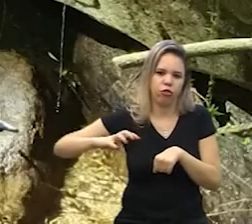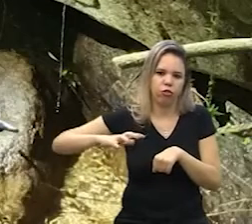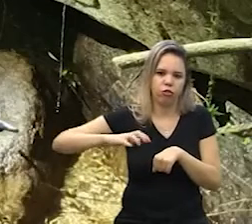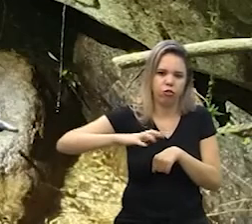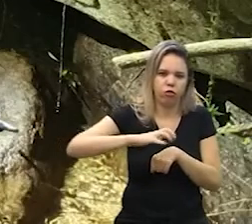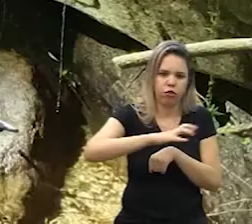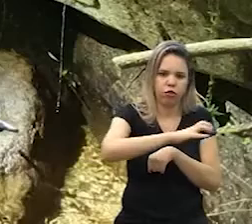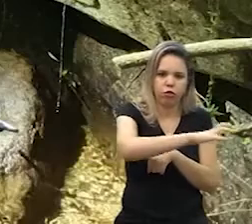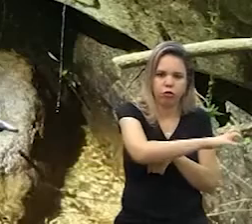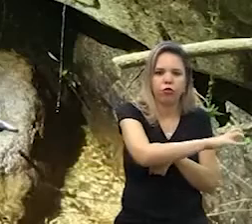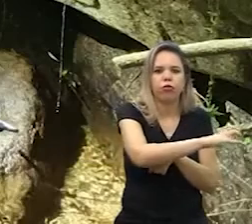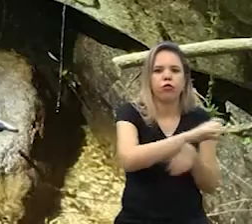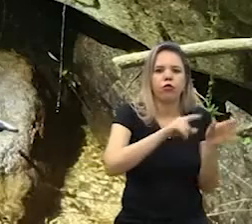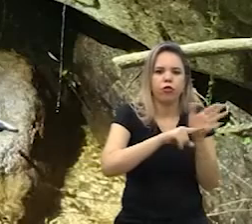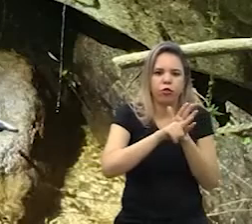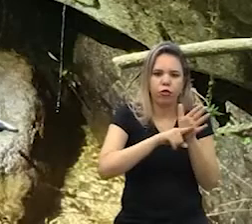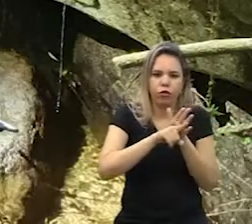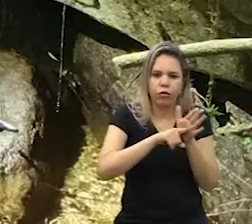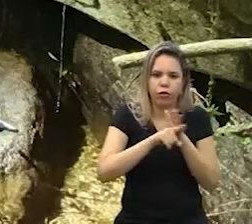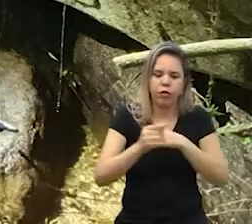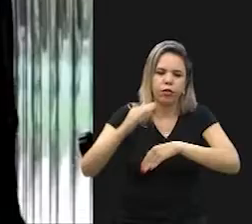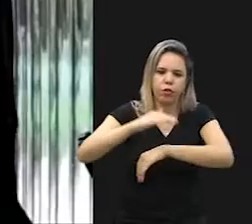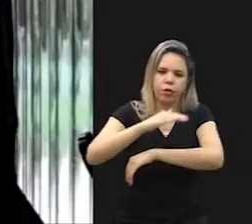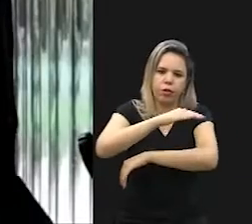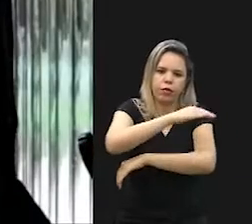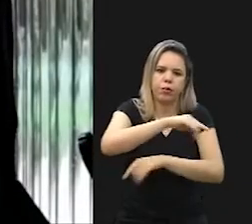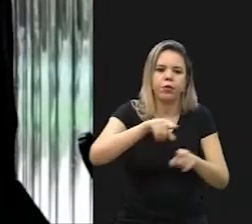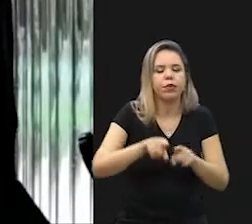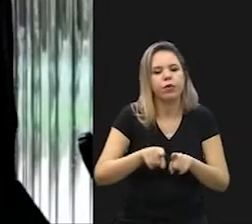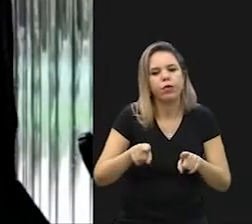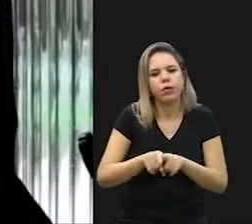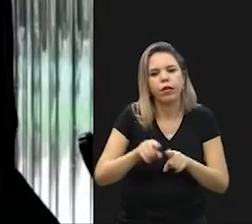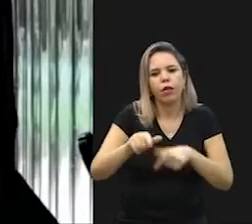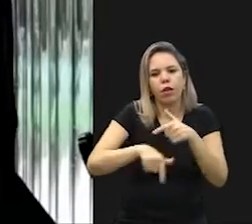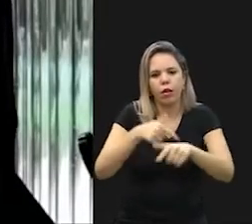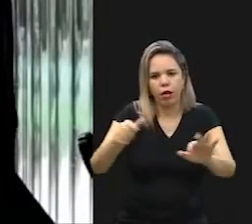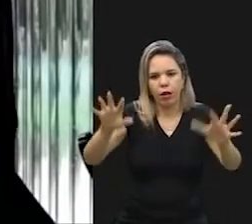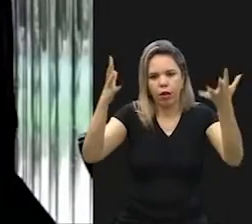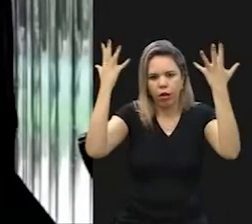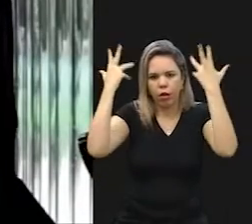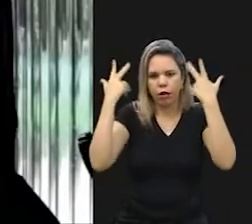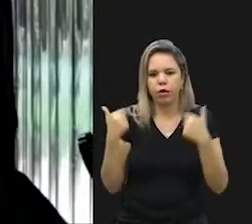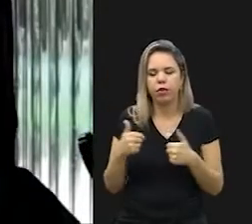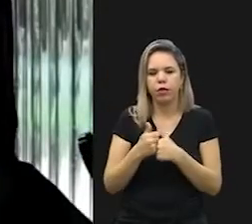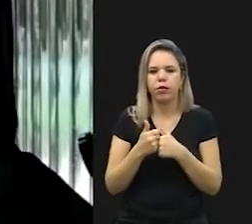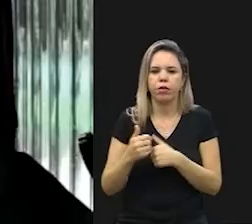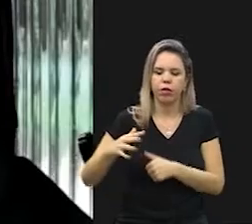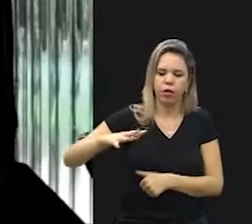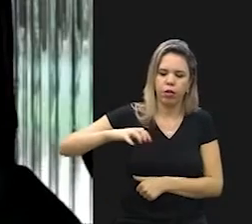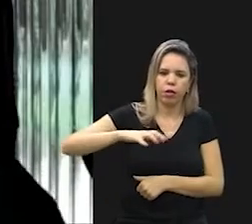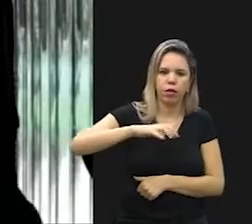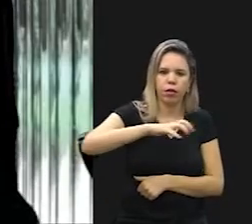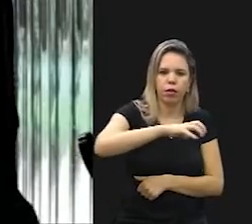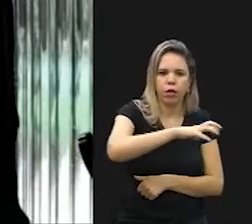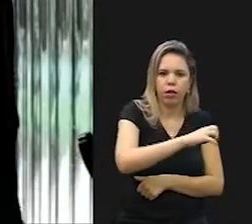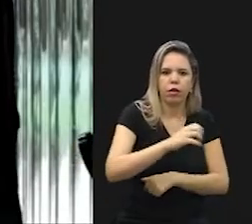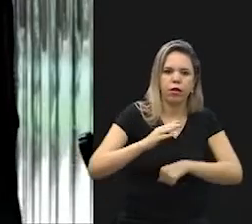eu sou especialista no estudo desse grupo de fauna, então eu trabalho especificamente com répteis e anfíbios no